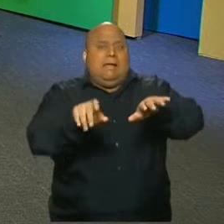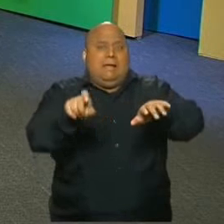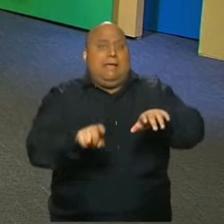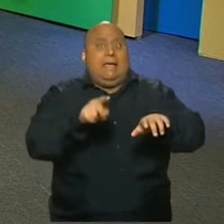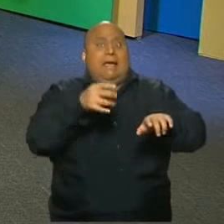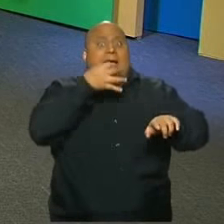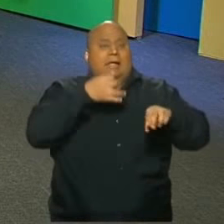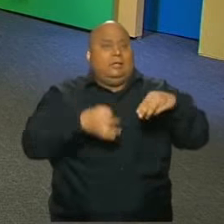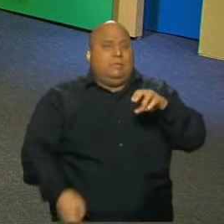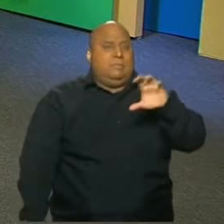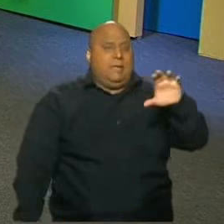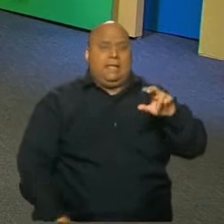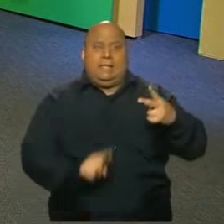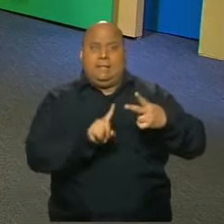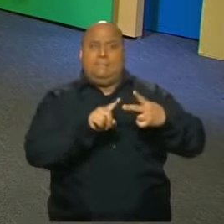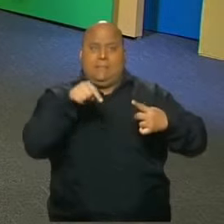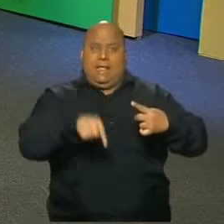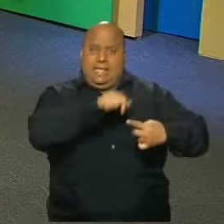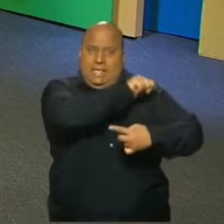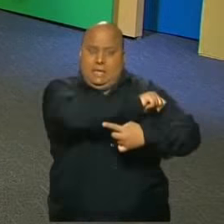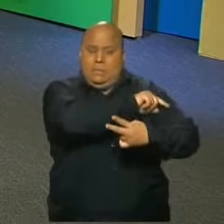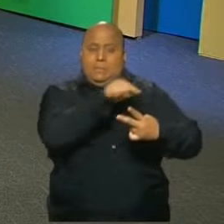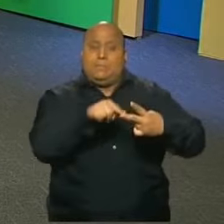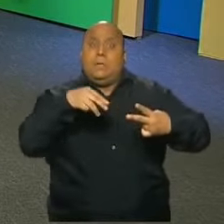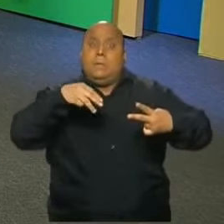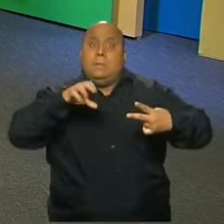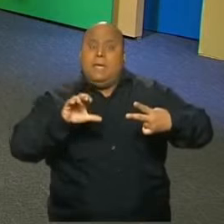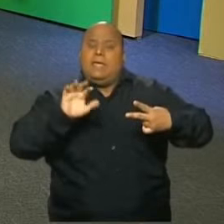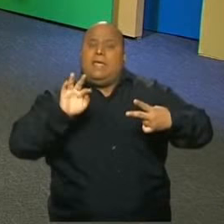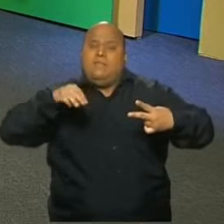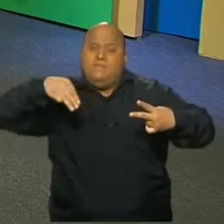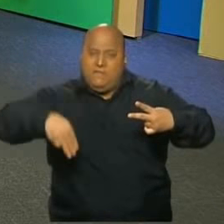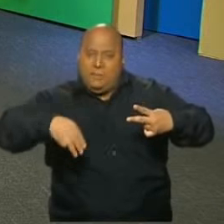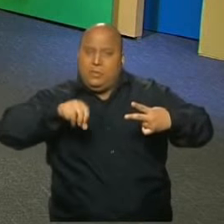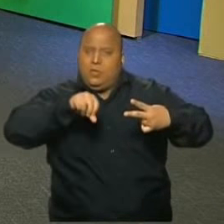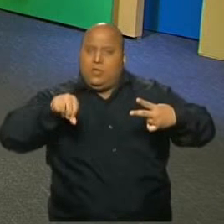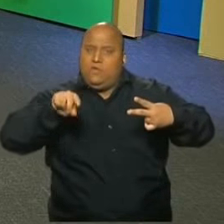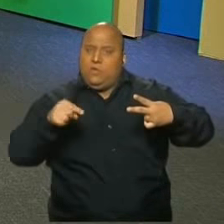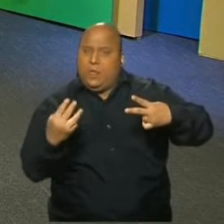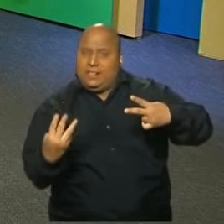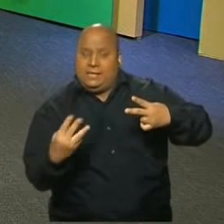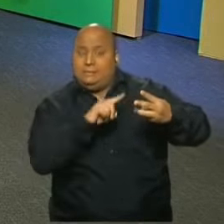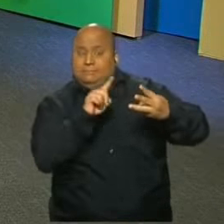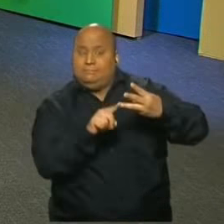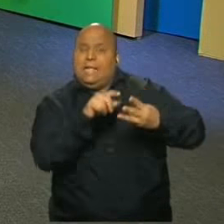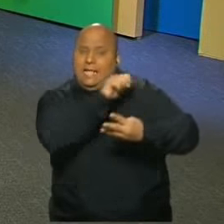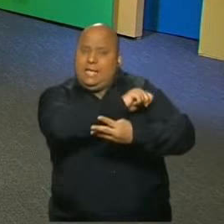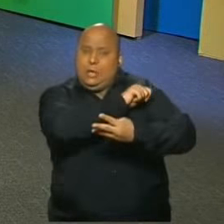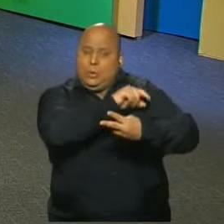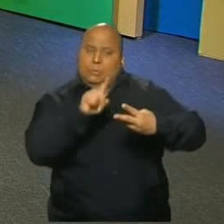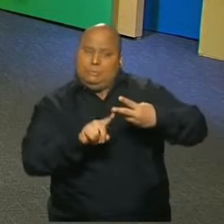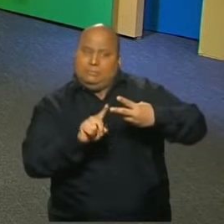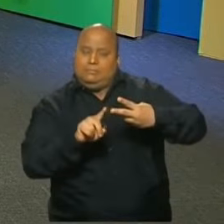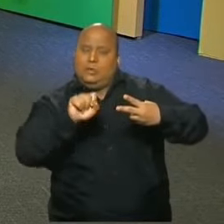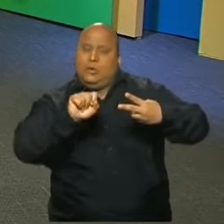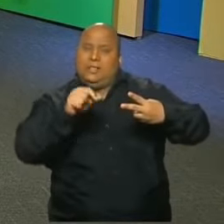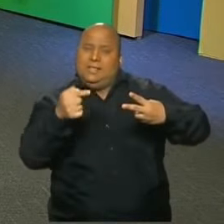Rádio MEC nos 800 kHz aqui do Rio, também pela MEC FM 99,3, também no Rio de Janeiro,